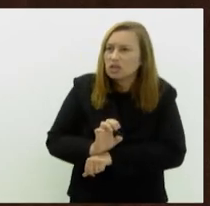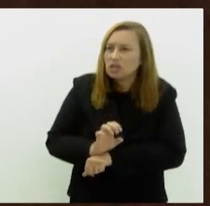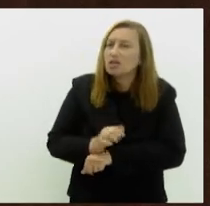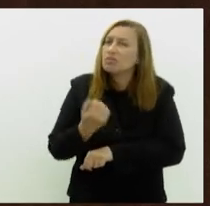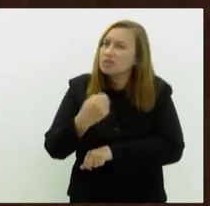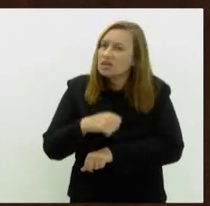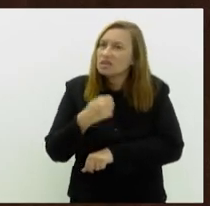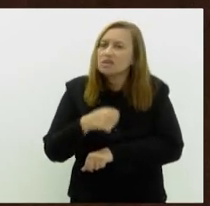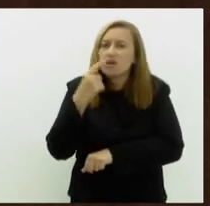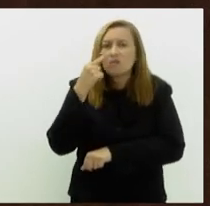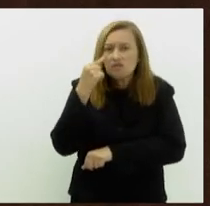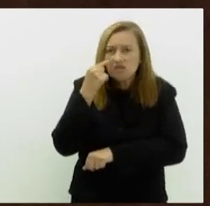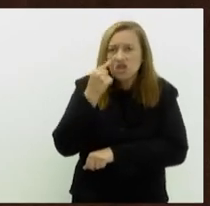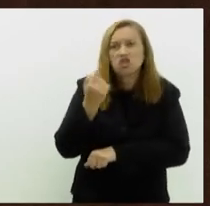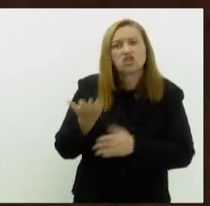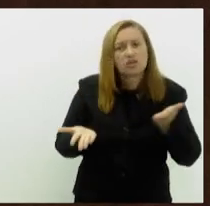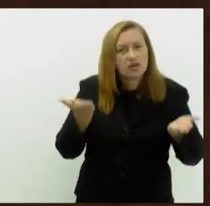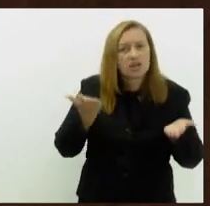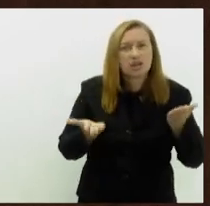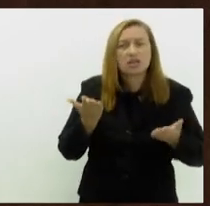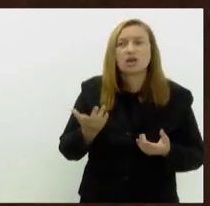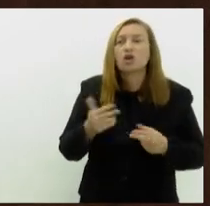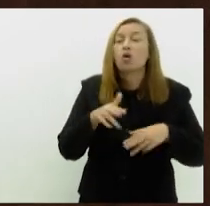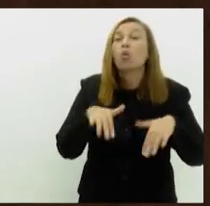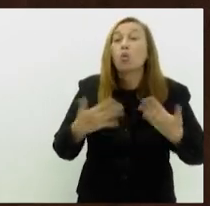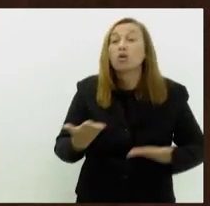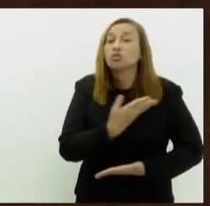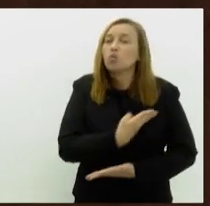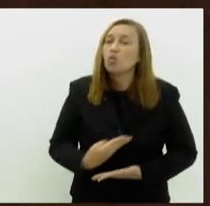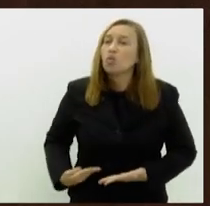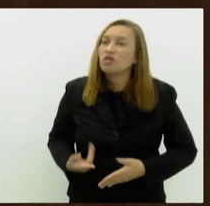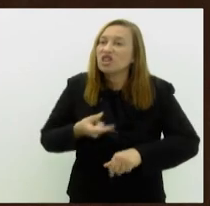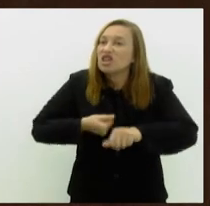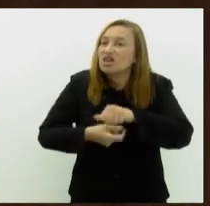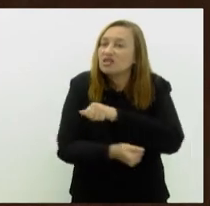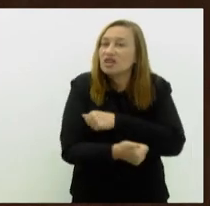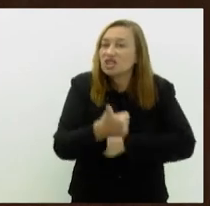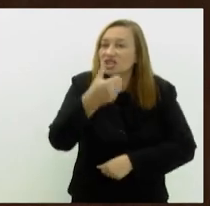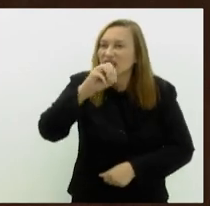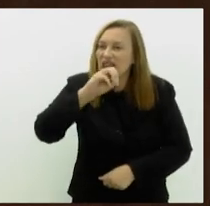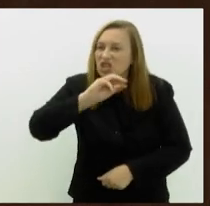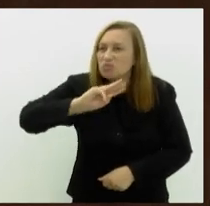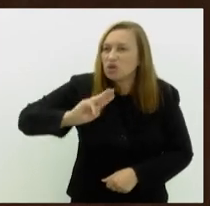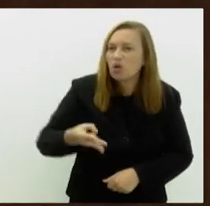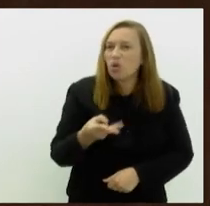ser medido e pesado em última análise. Quando um governo investe